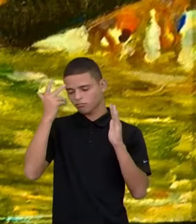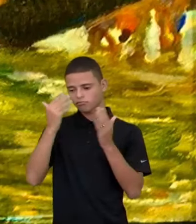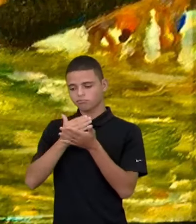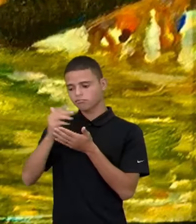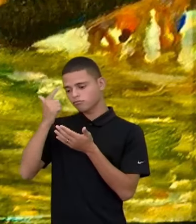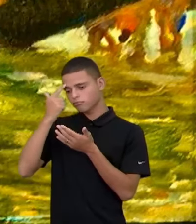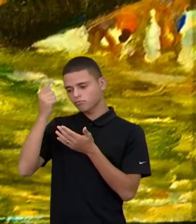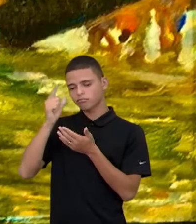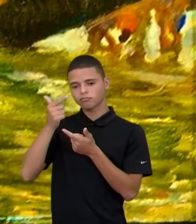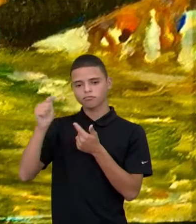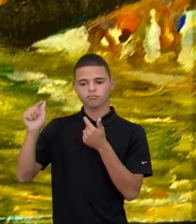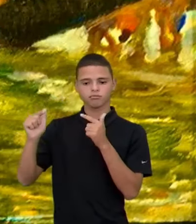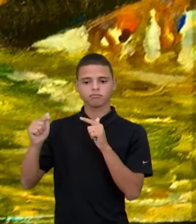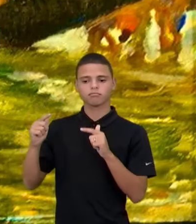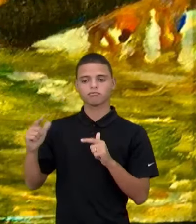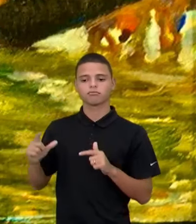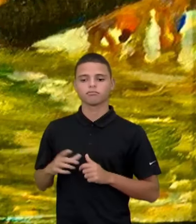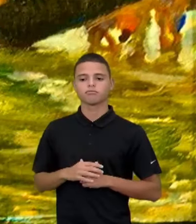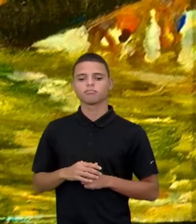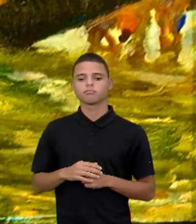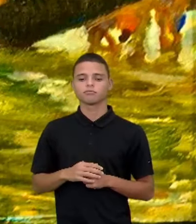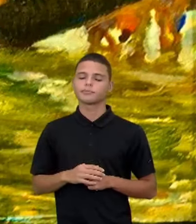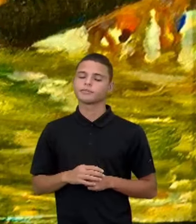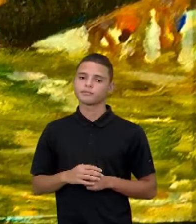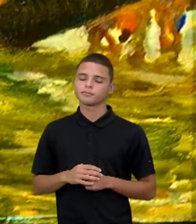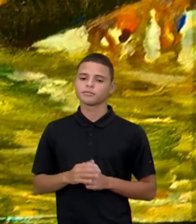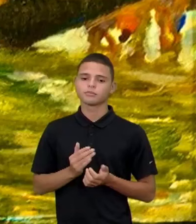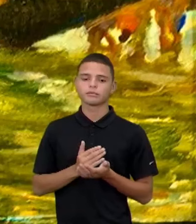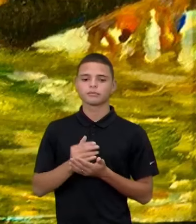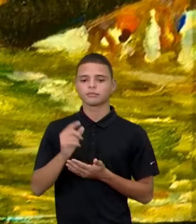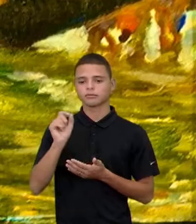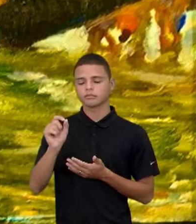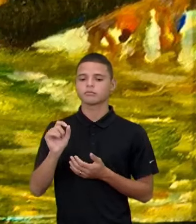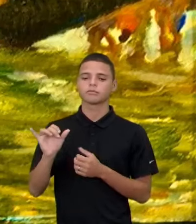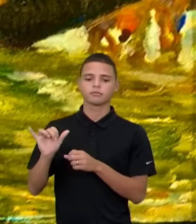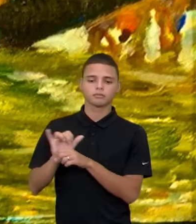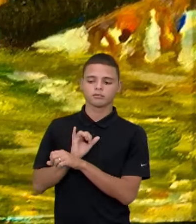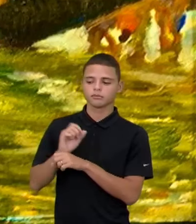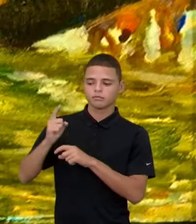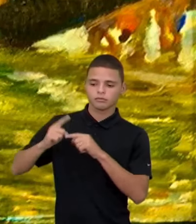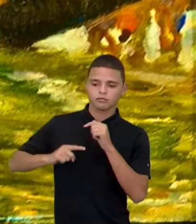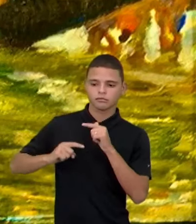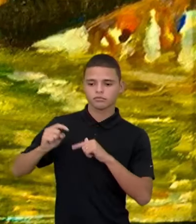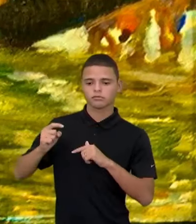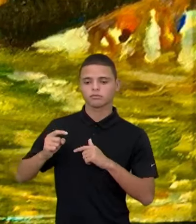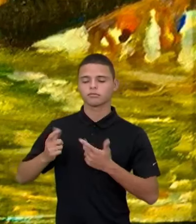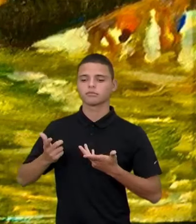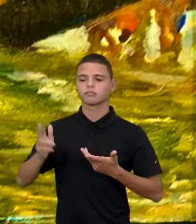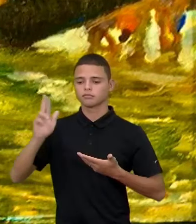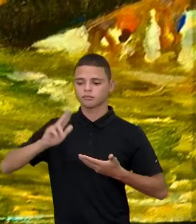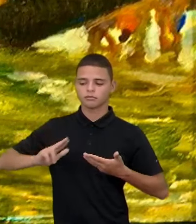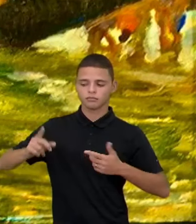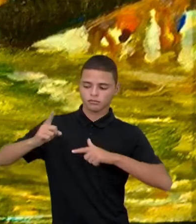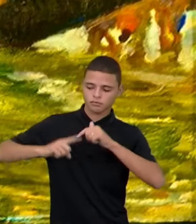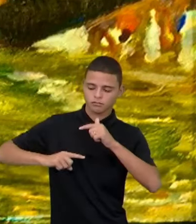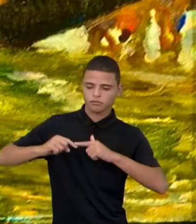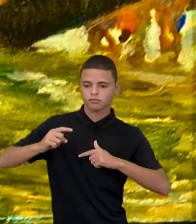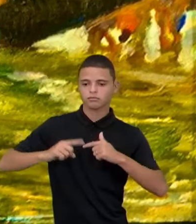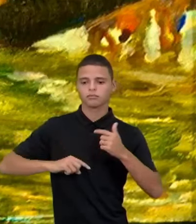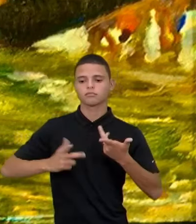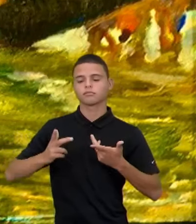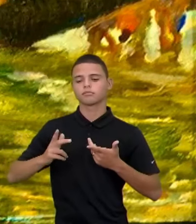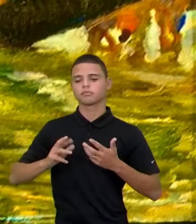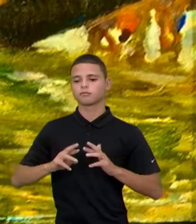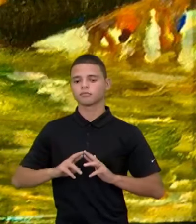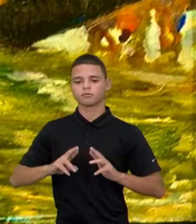músicas. E aí, nisso entra a questão dos instrumentos tocados, às vezes, de formas inusitadas, ou mesmo instrumentos em